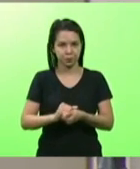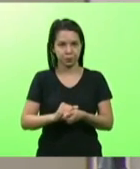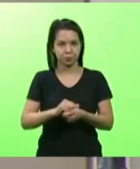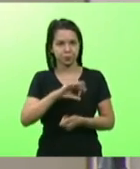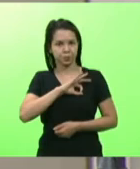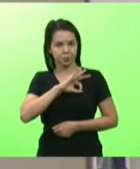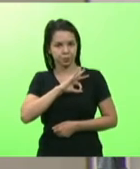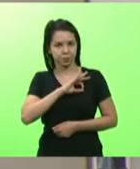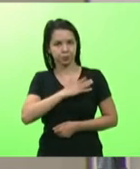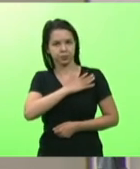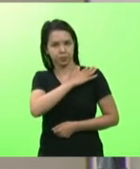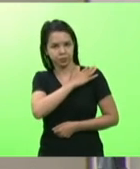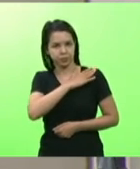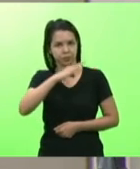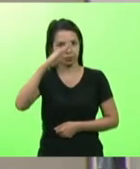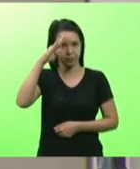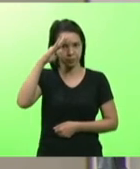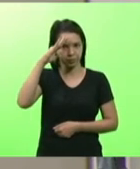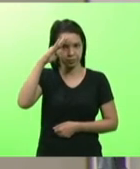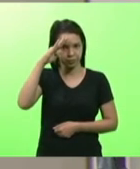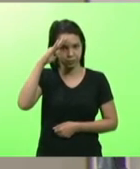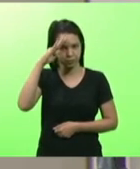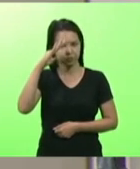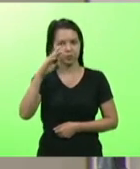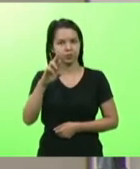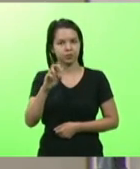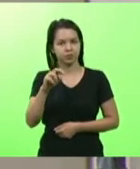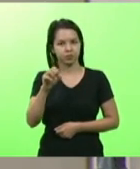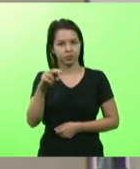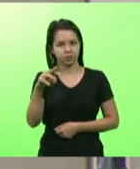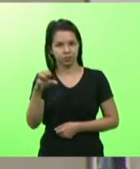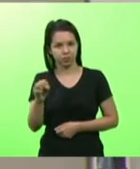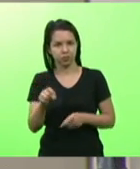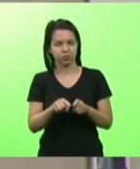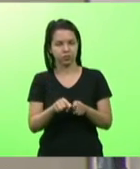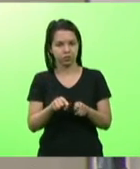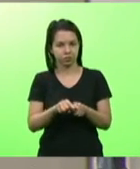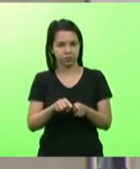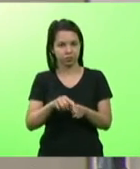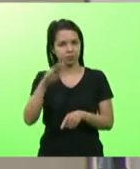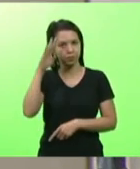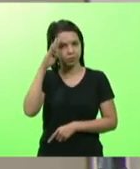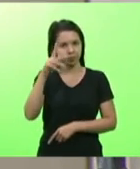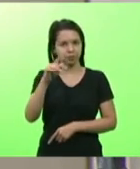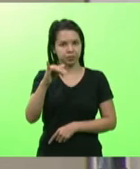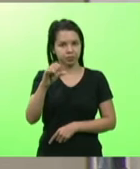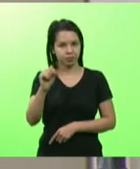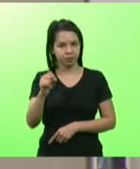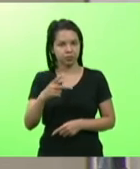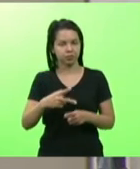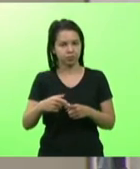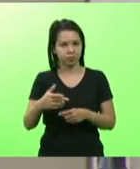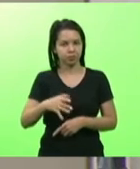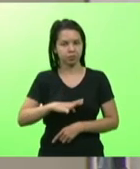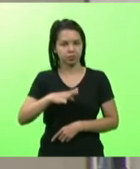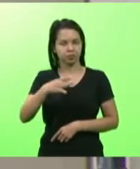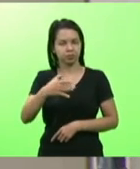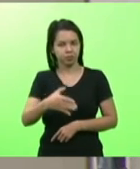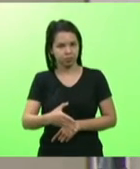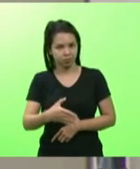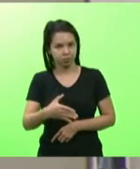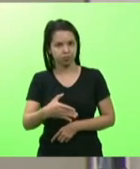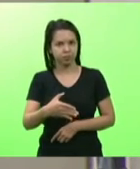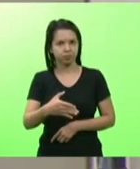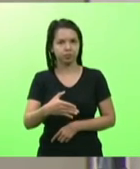Sargento Luciano Roberto Soares e soldado Priscila Martins Moreira confettis pelo ato de bravura durante atendimento à ocorrência